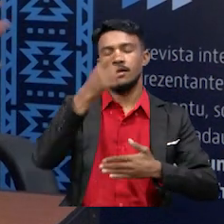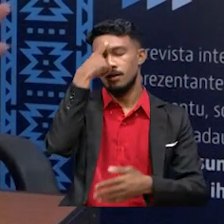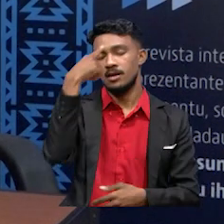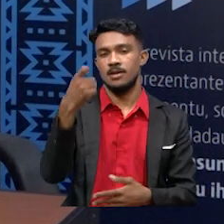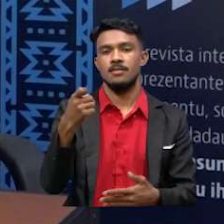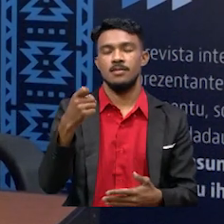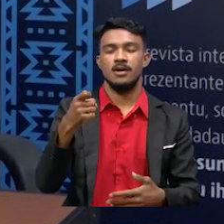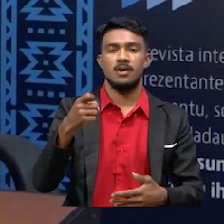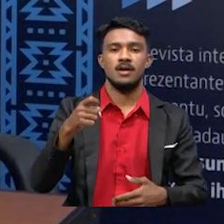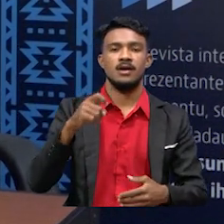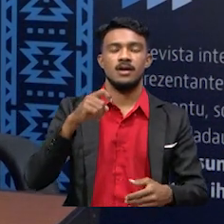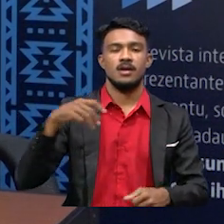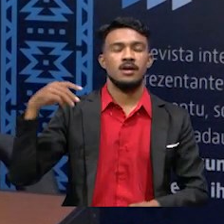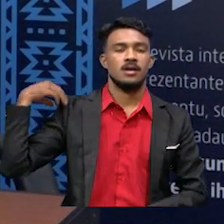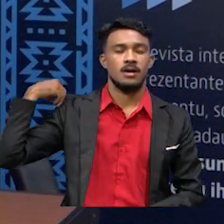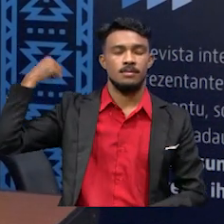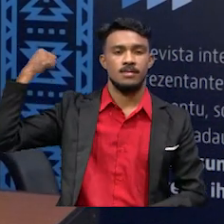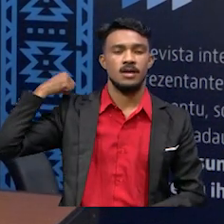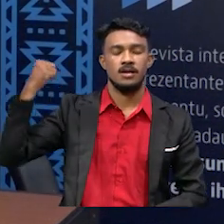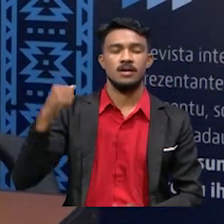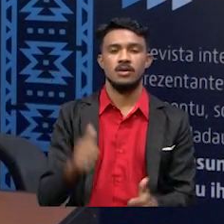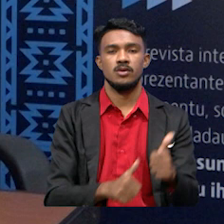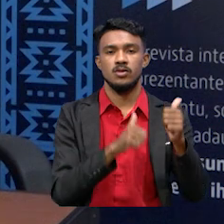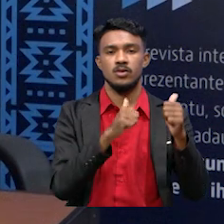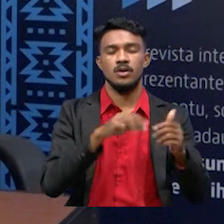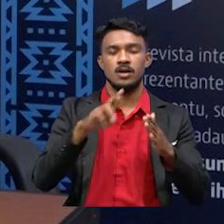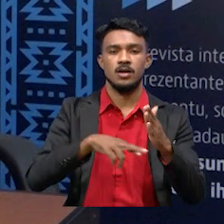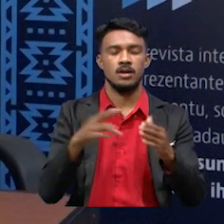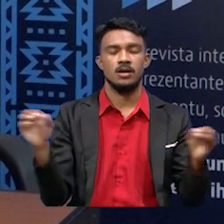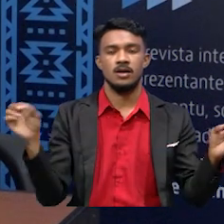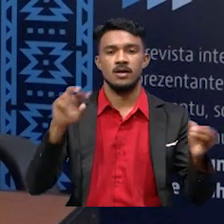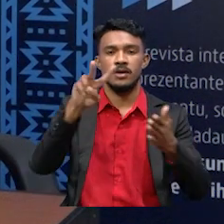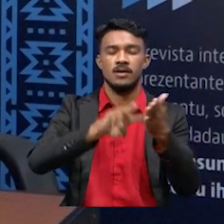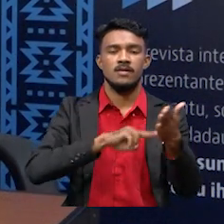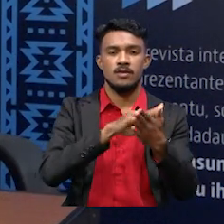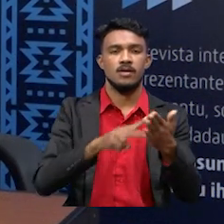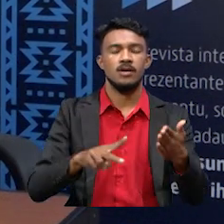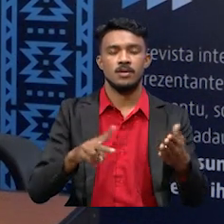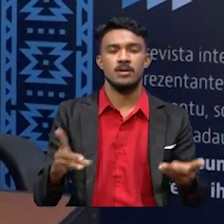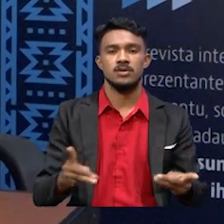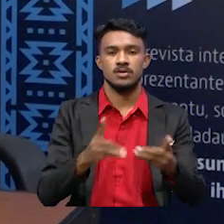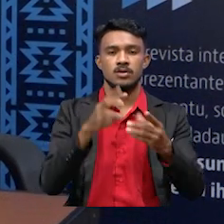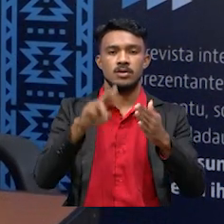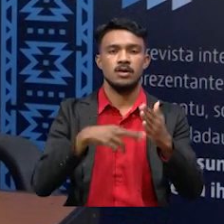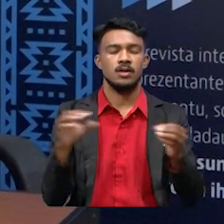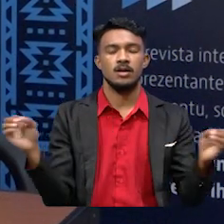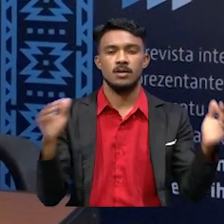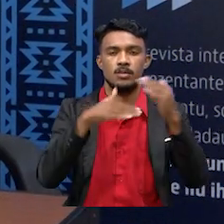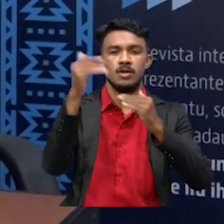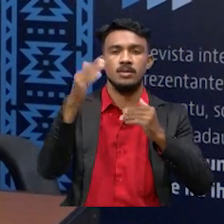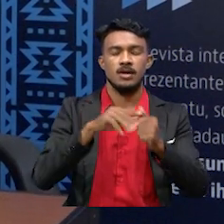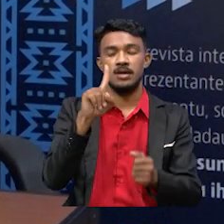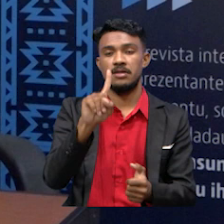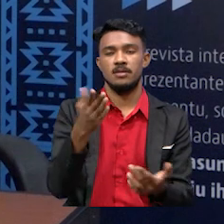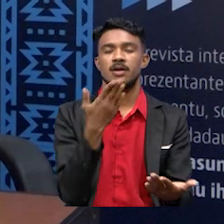tiro horario depois la hija ida mak violan ni regra sira ne depois la hija conflito ida ne mak dia